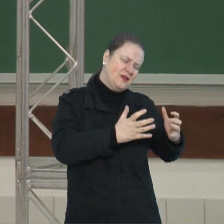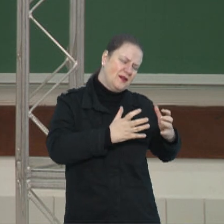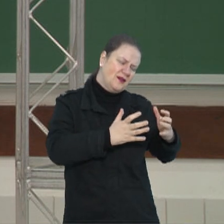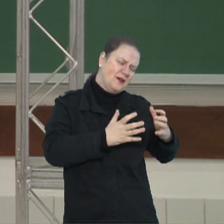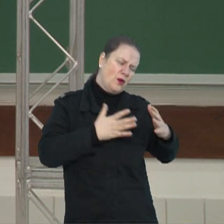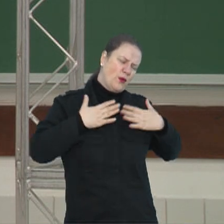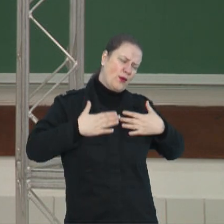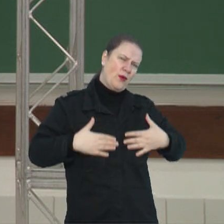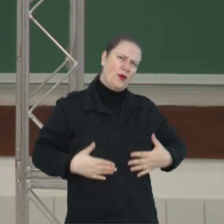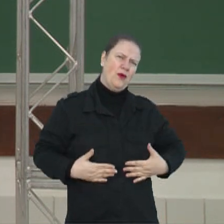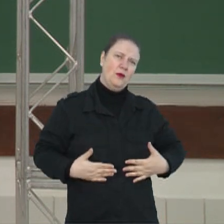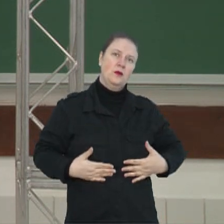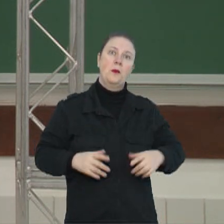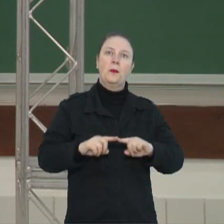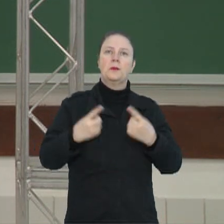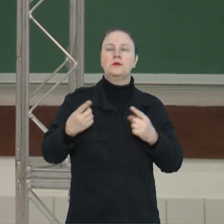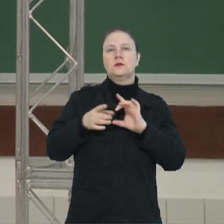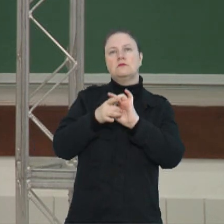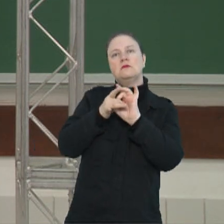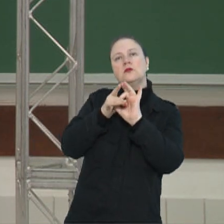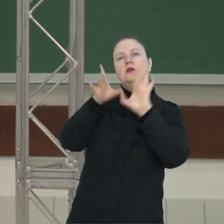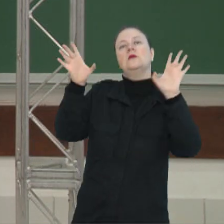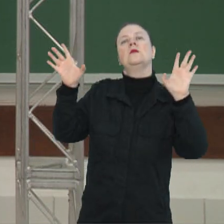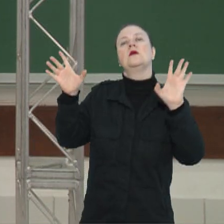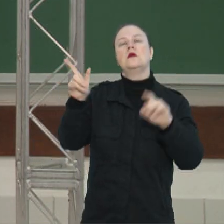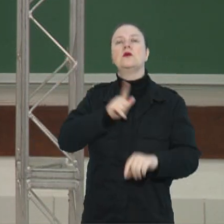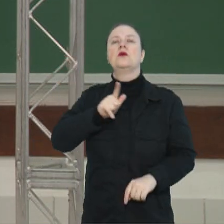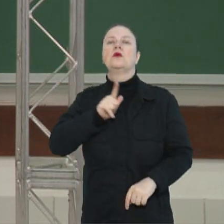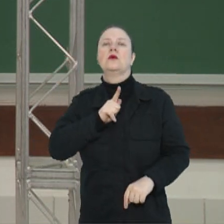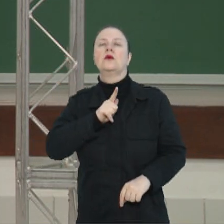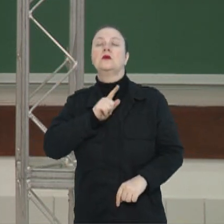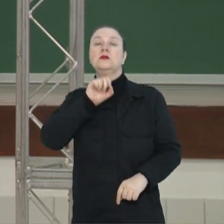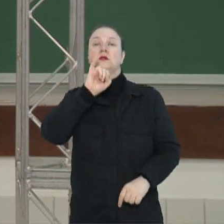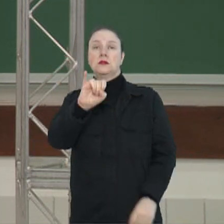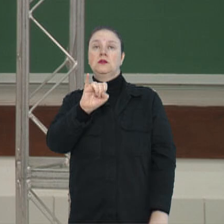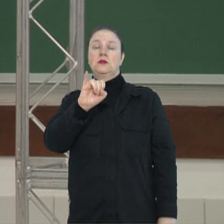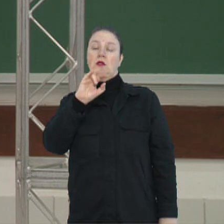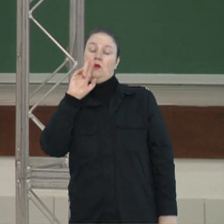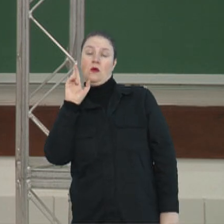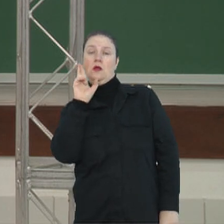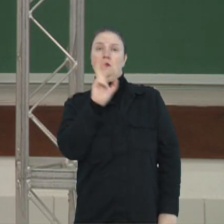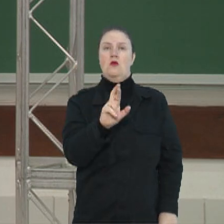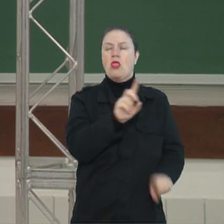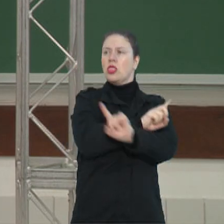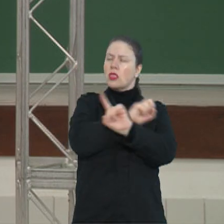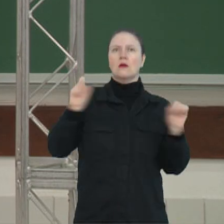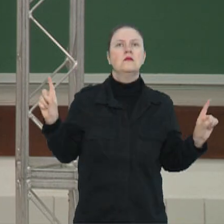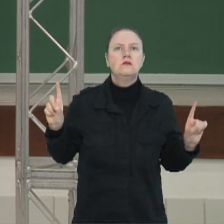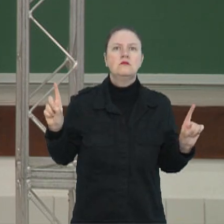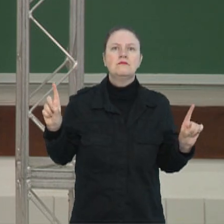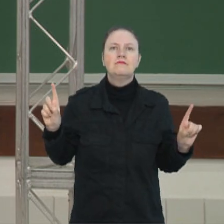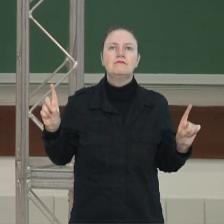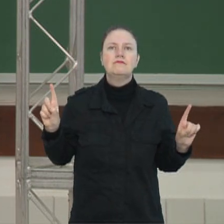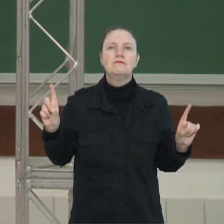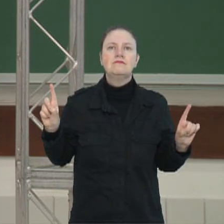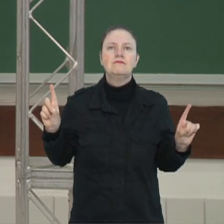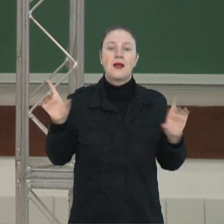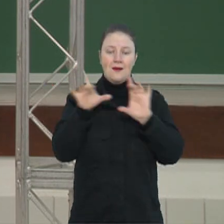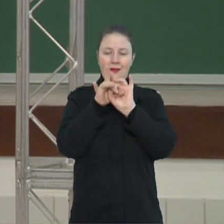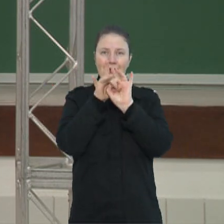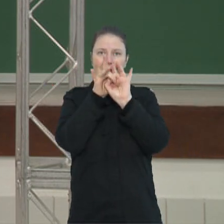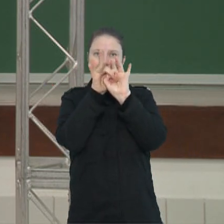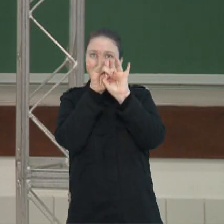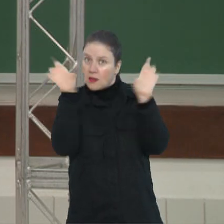já te impulsionou. Agora, a liberdade, para o Santo Agostinho, existe quando você diz não, portanto. A liberdade vai estar em